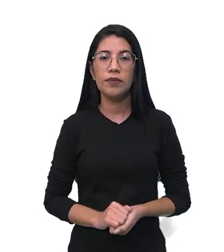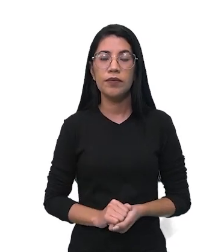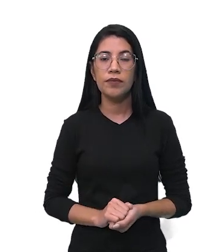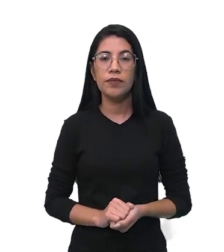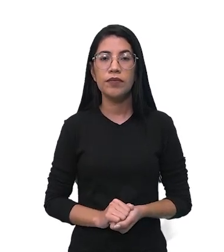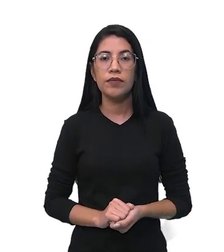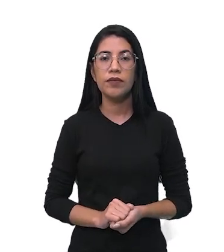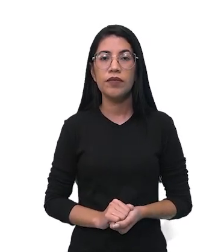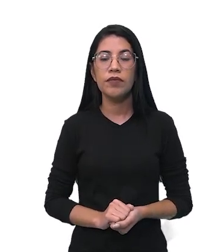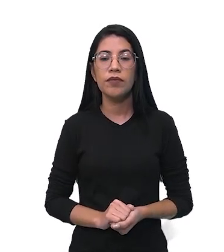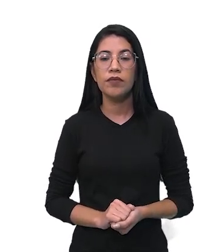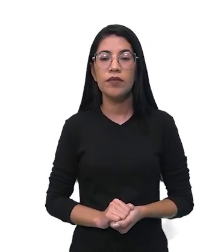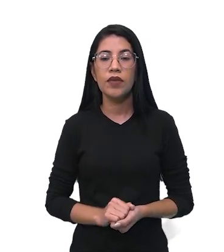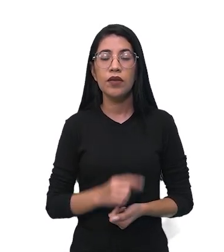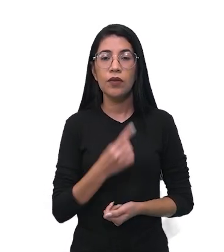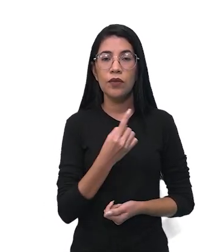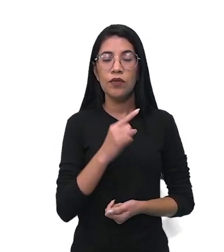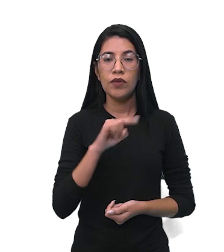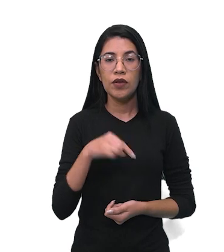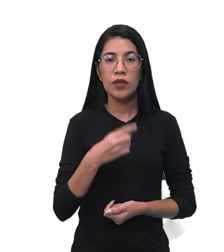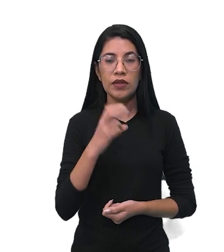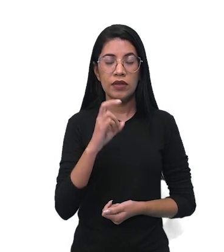1,5%,